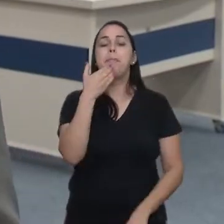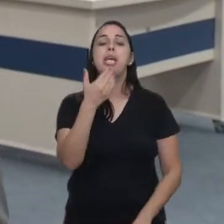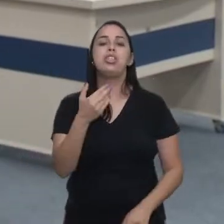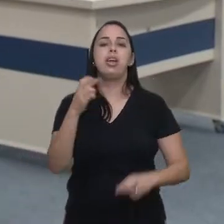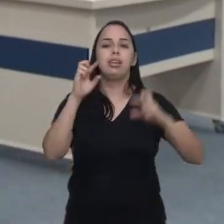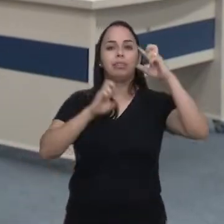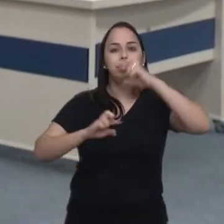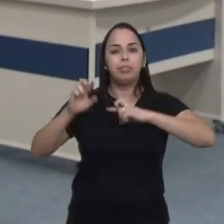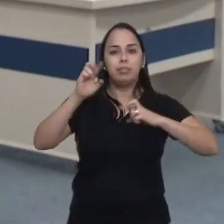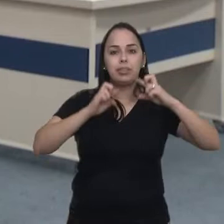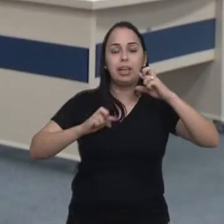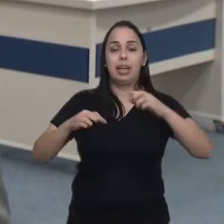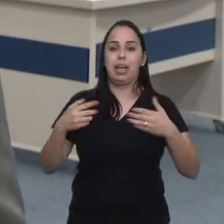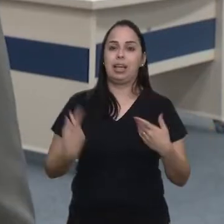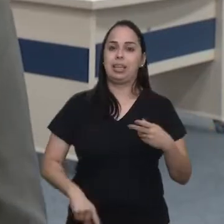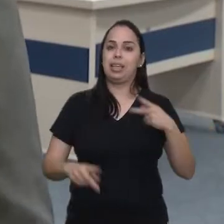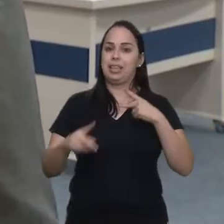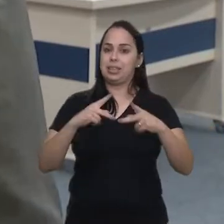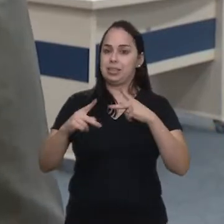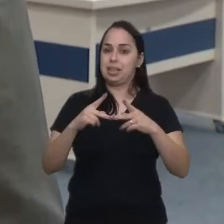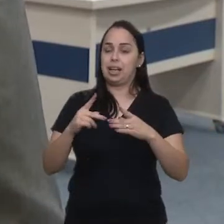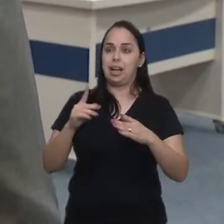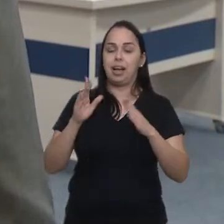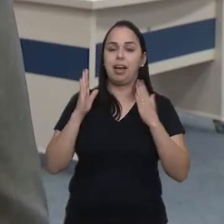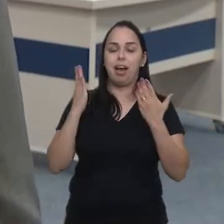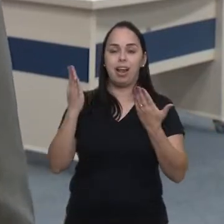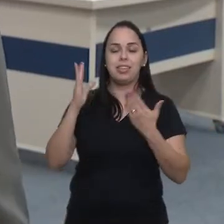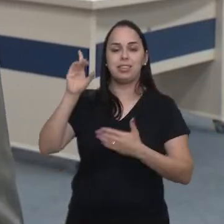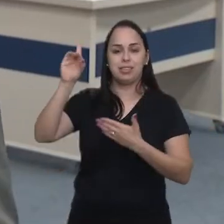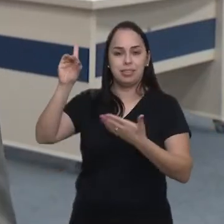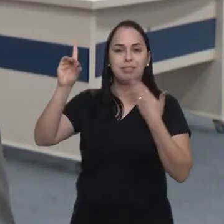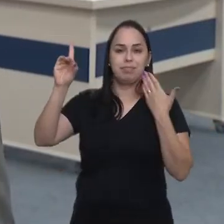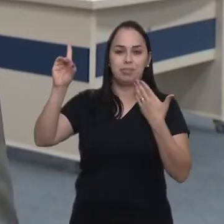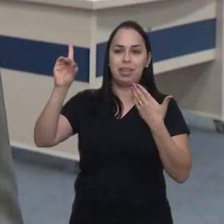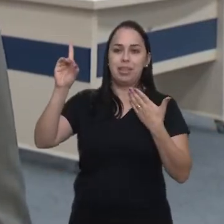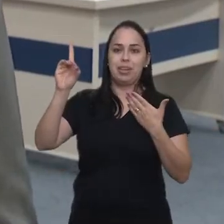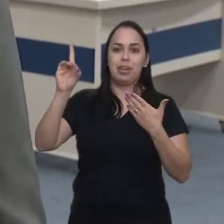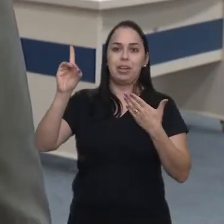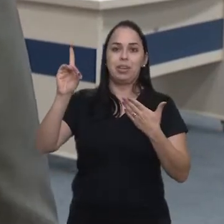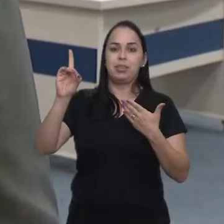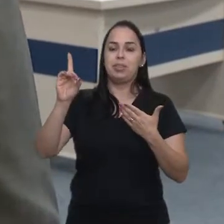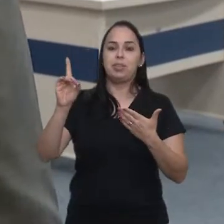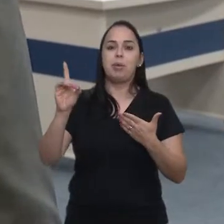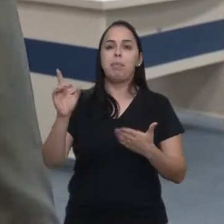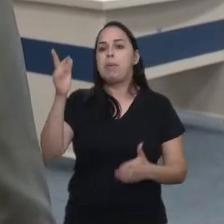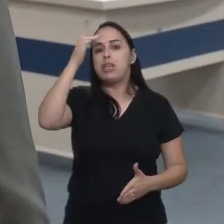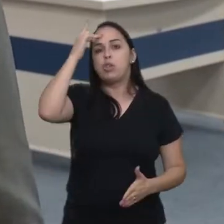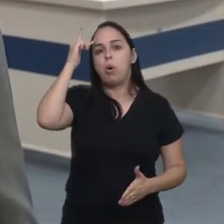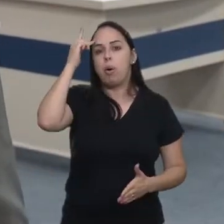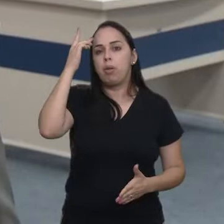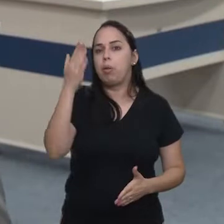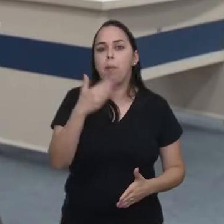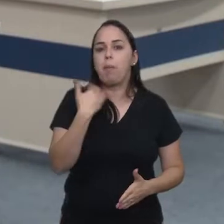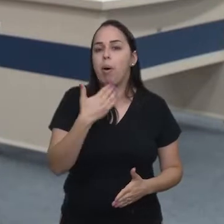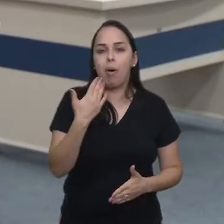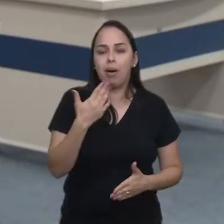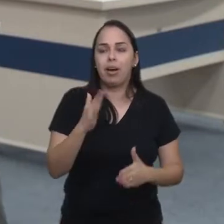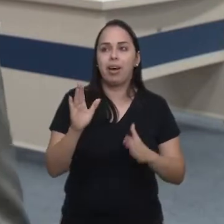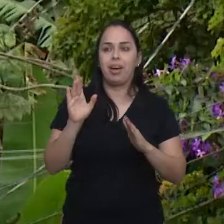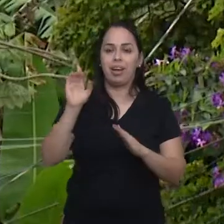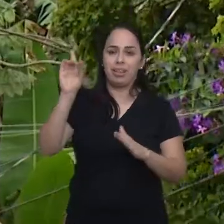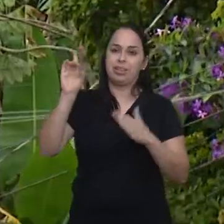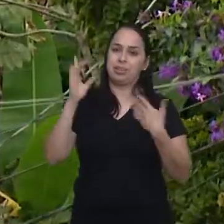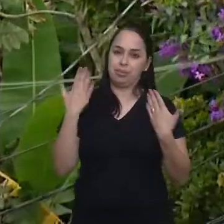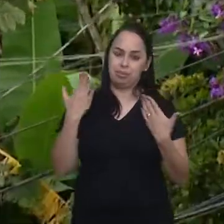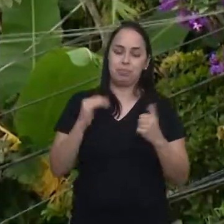solicitar fiscalização, né, e São José dos Campos, graças a Deus, há muitos anos não tem vítimas, né, por causa da